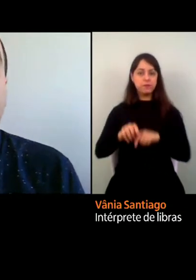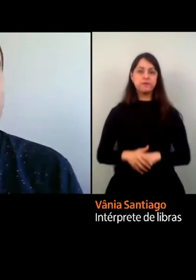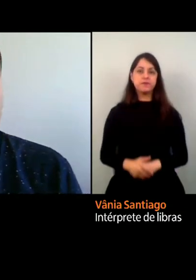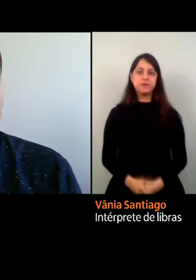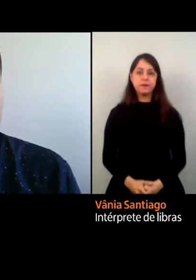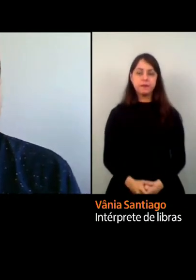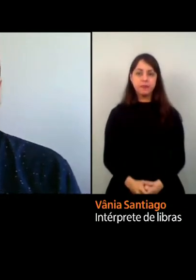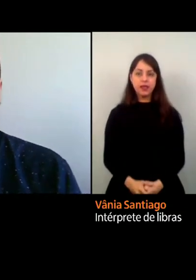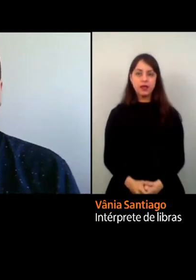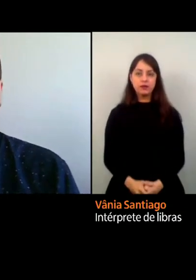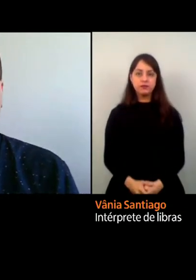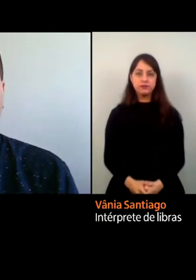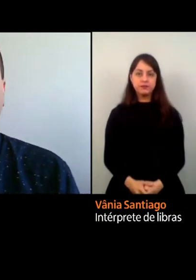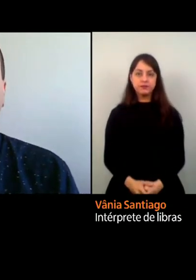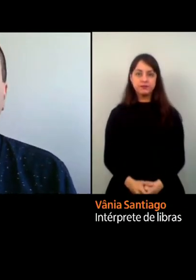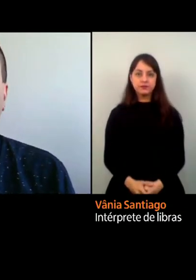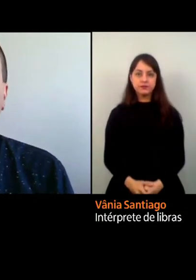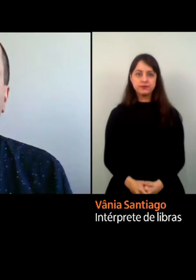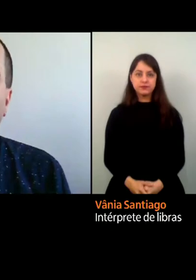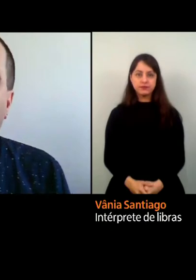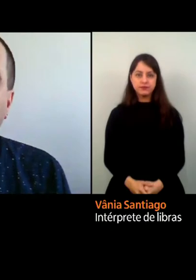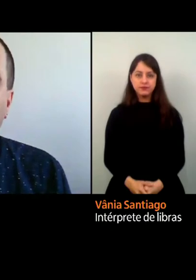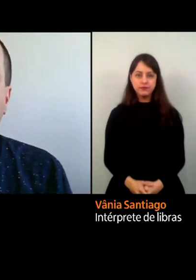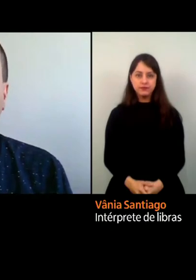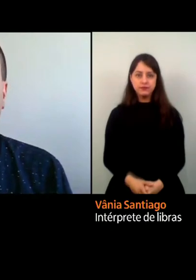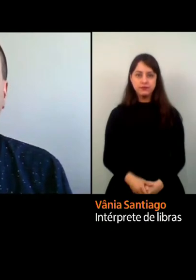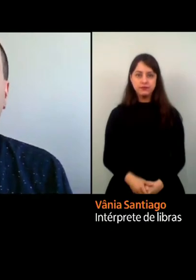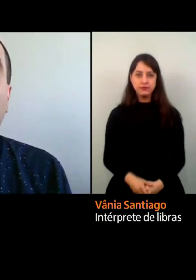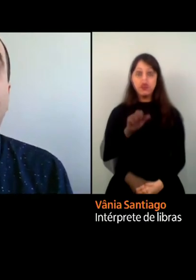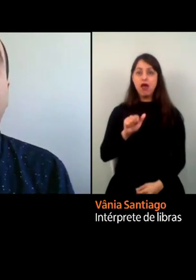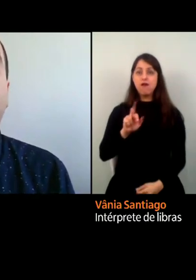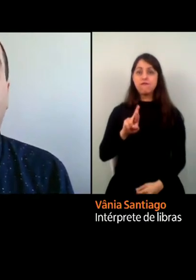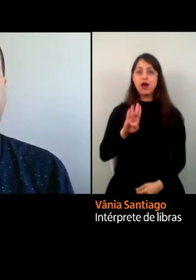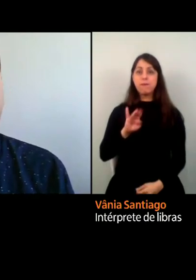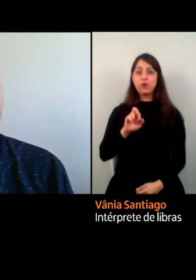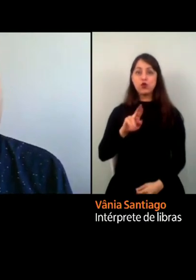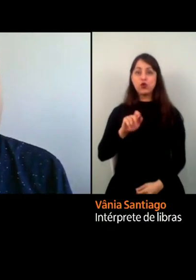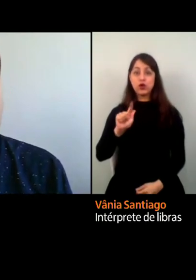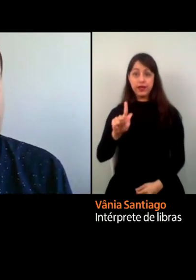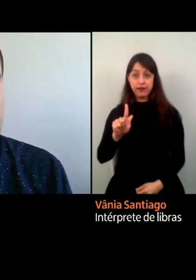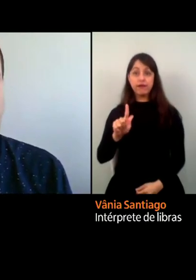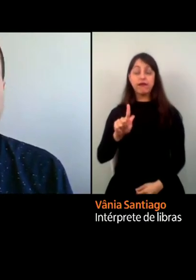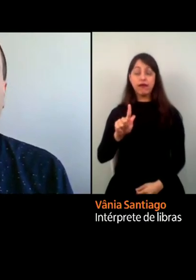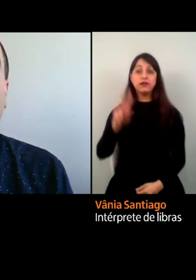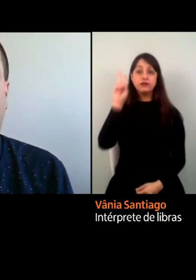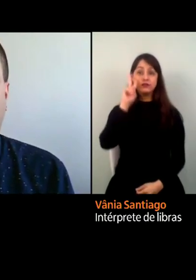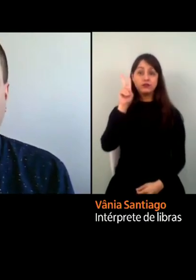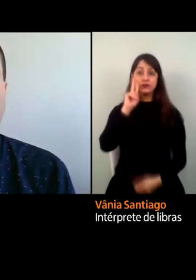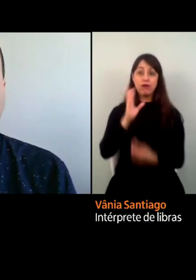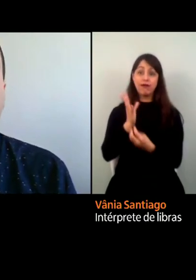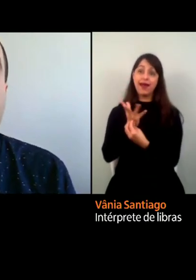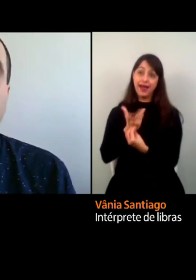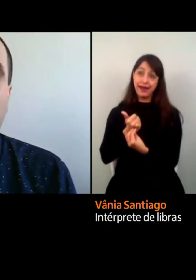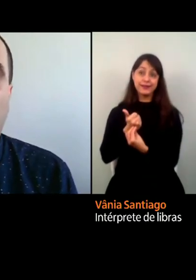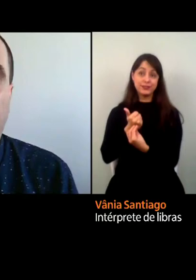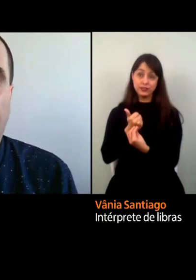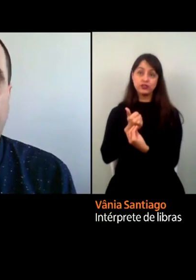Abi Warburg toma a história da arte como sobrevivência de formas, no